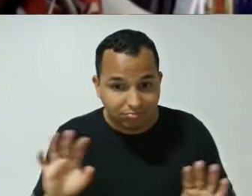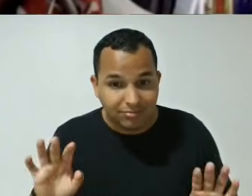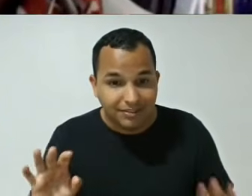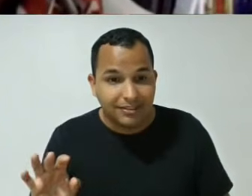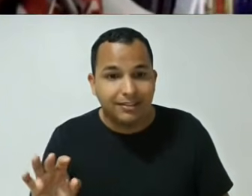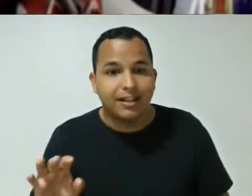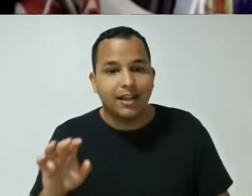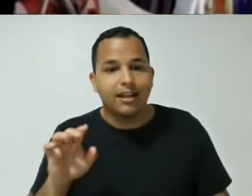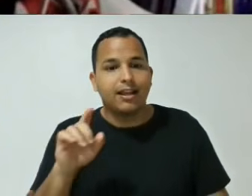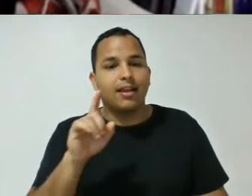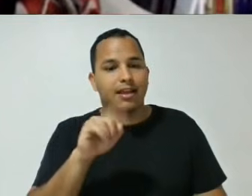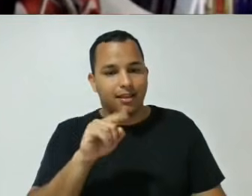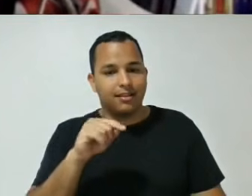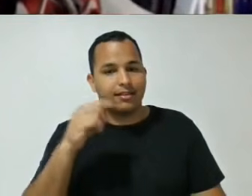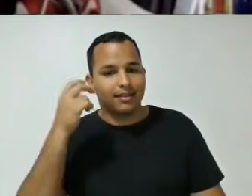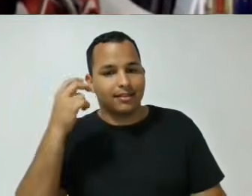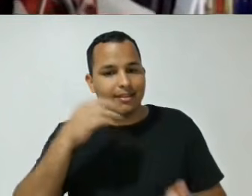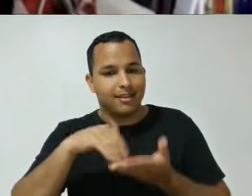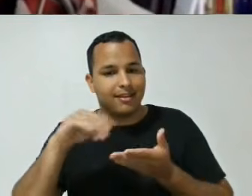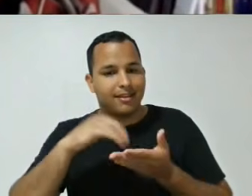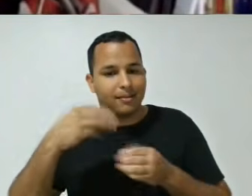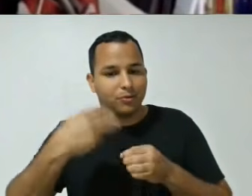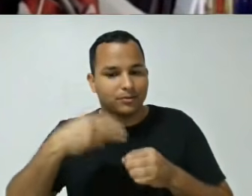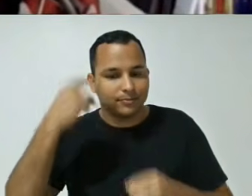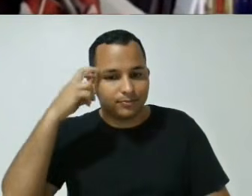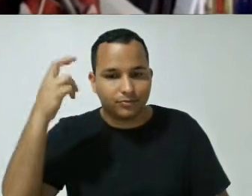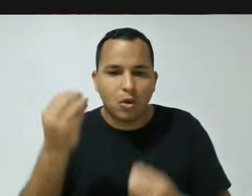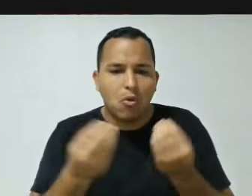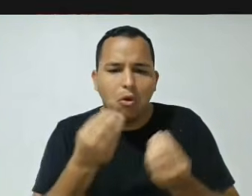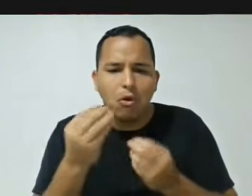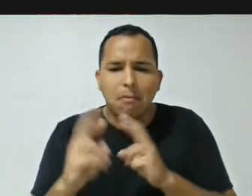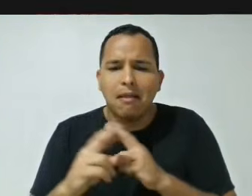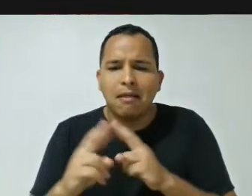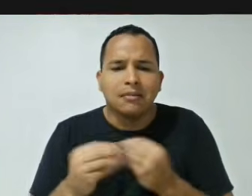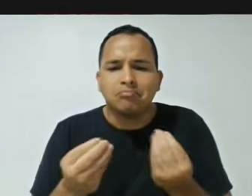Secretaria Municipal de Como, Cultura. como que era a relação de vocês?